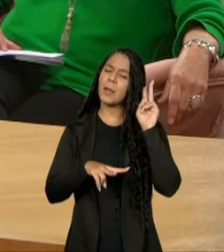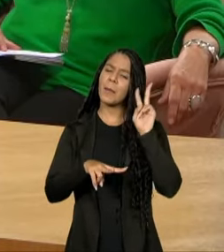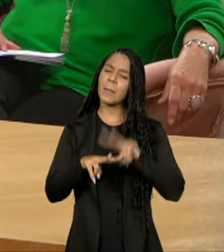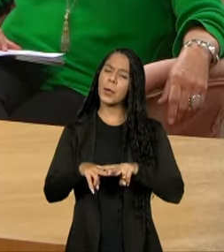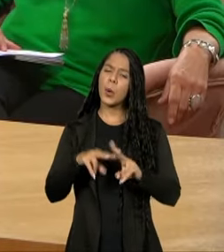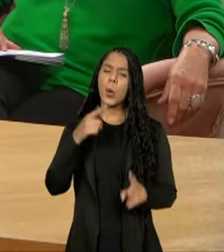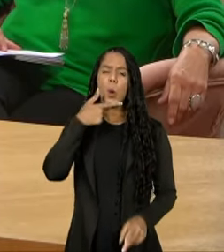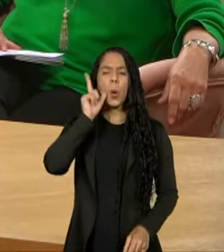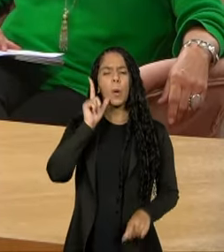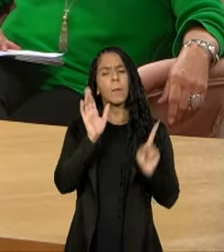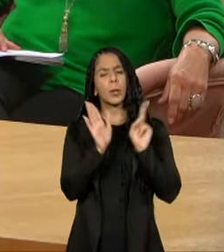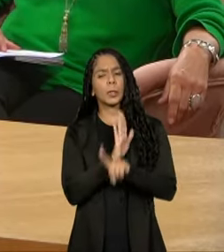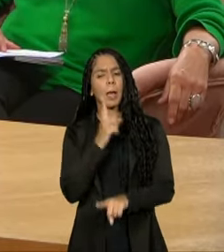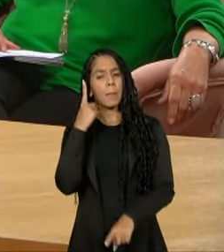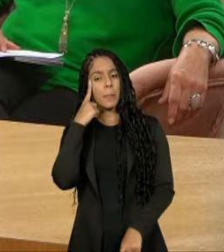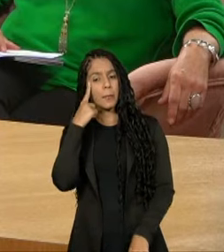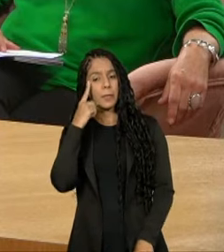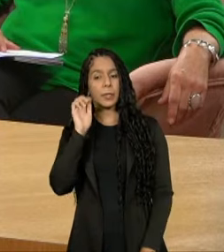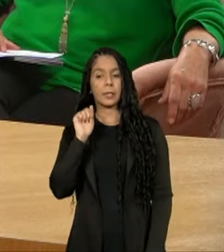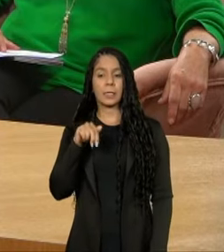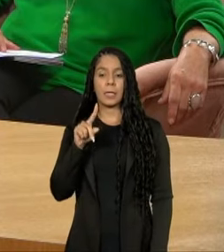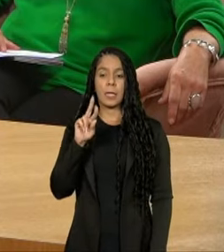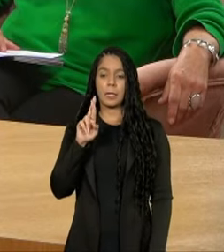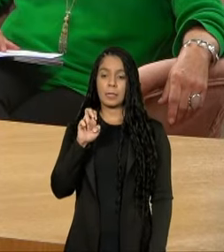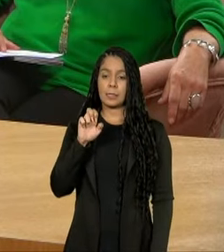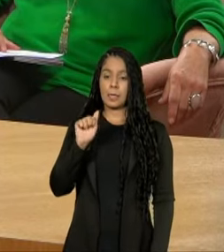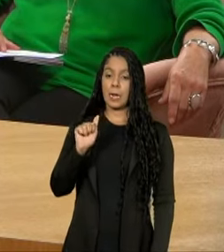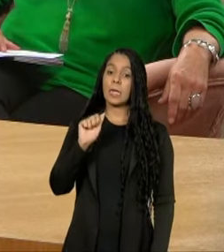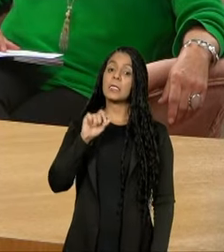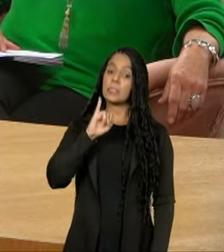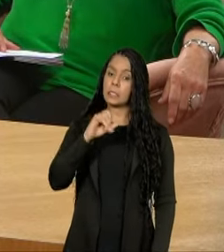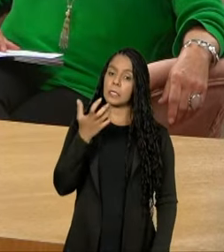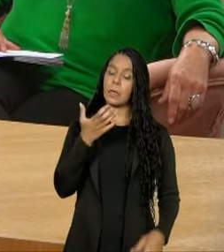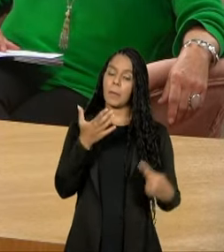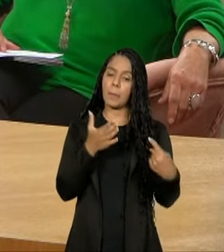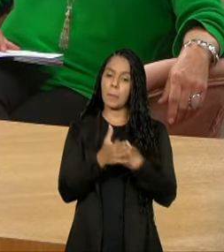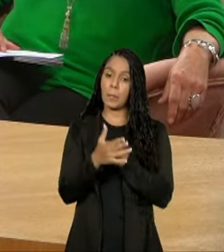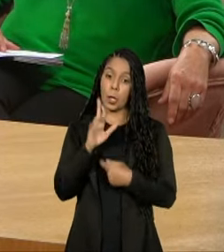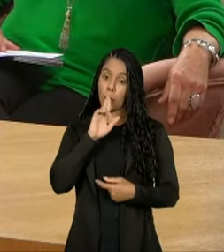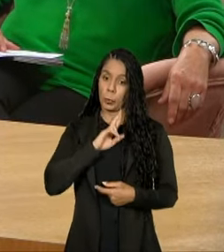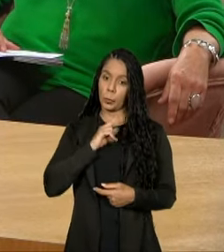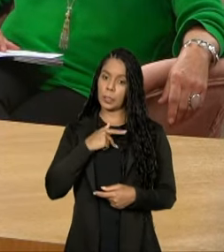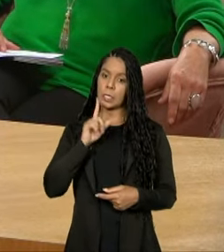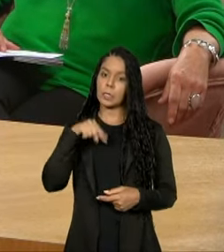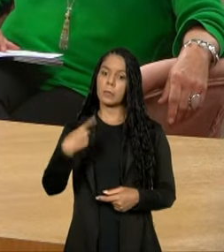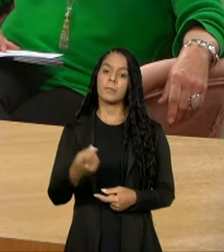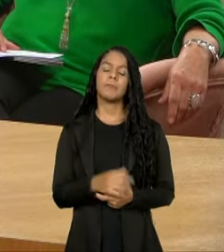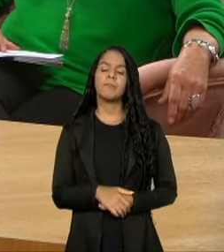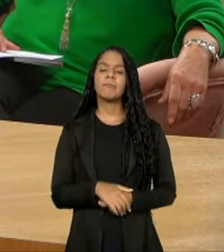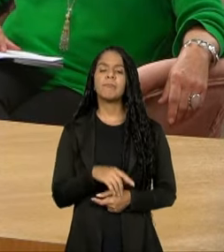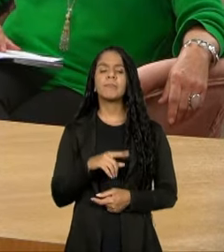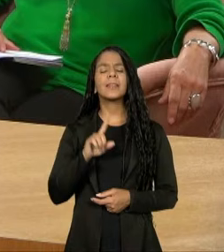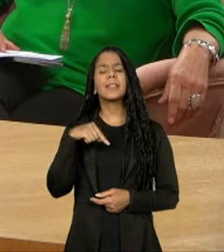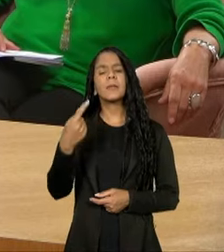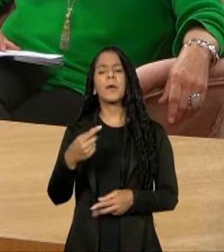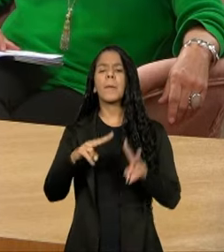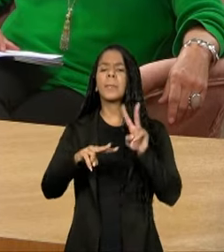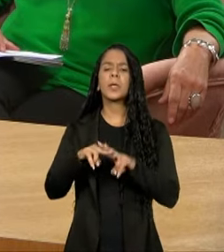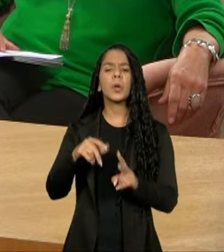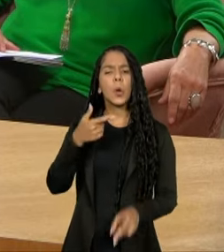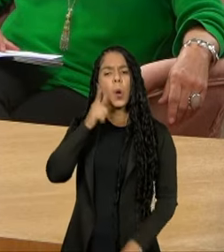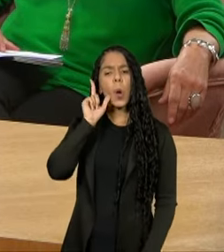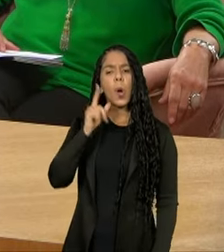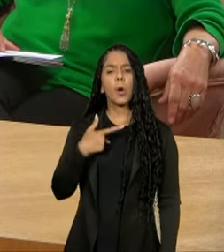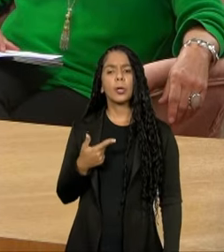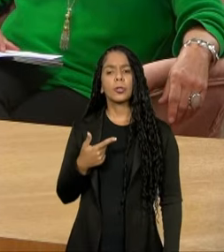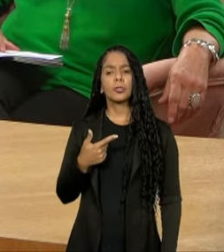perguntar para o Freixo e para você também, André. Se vocês ambos quiserem me responder, eu agradeço. Depois dessas prisões de ontem, vocês acham que a visão, assim, a ótica do